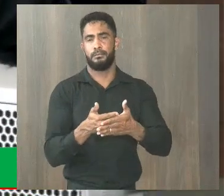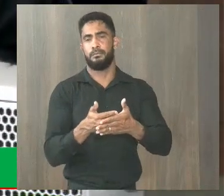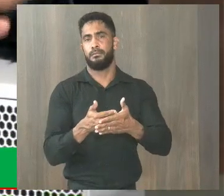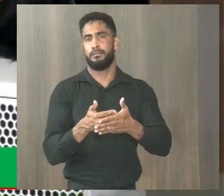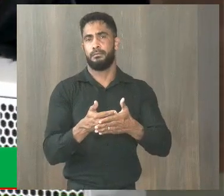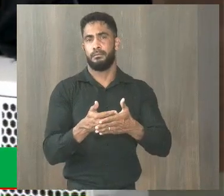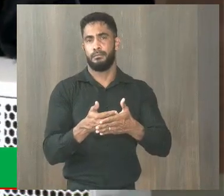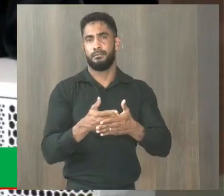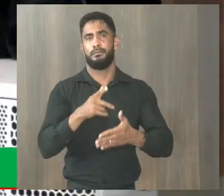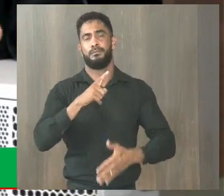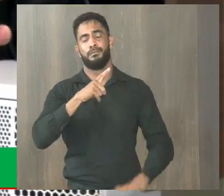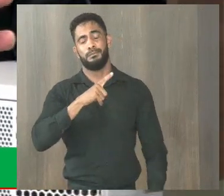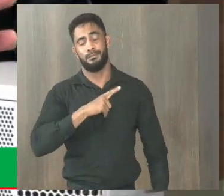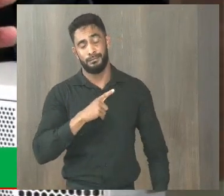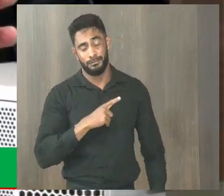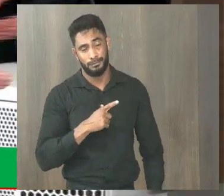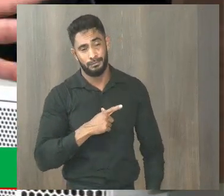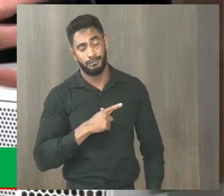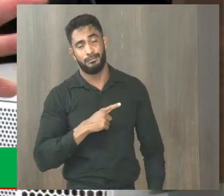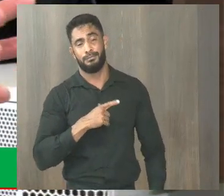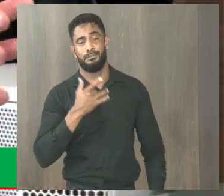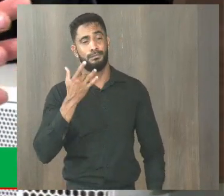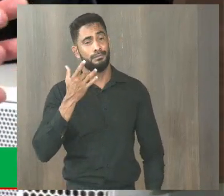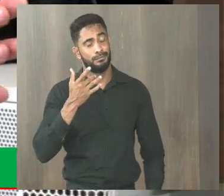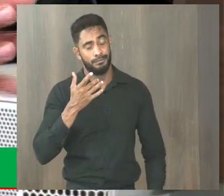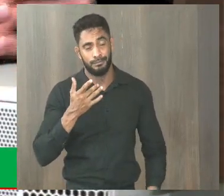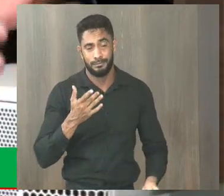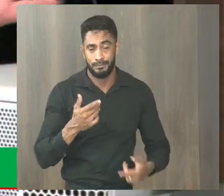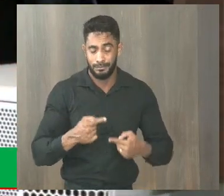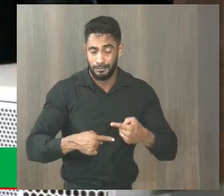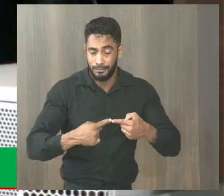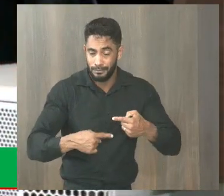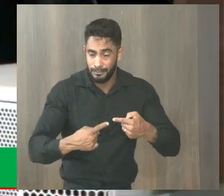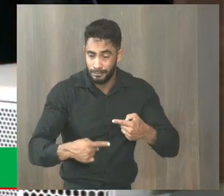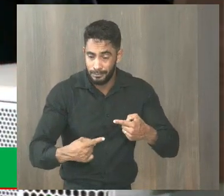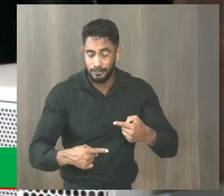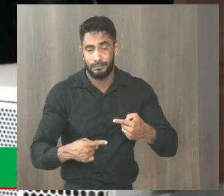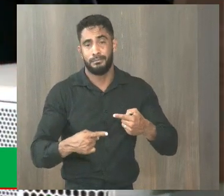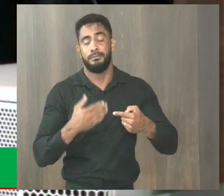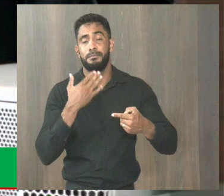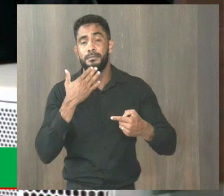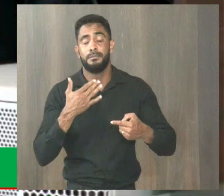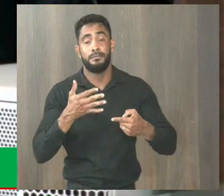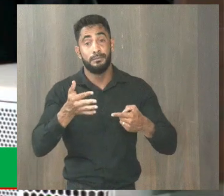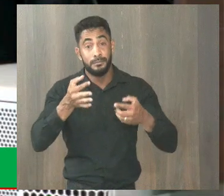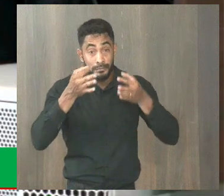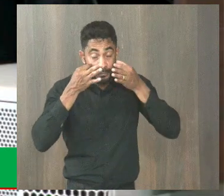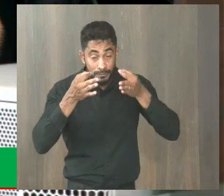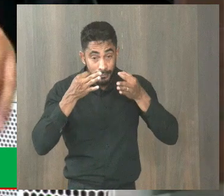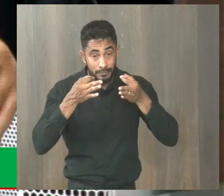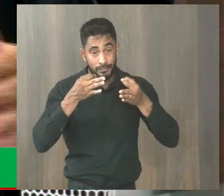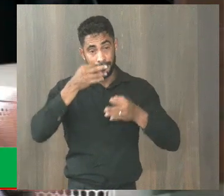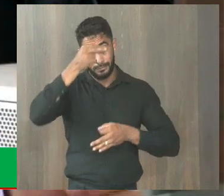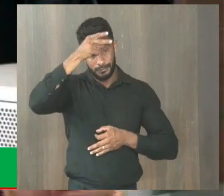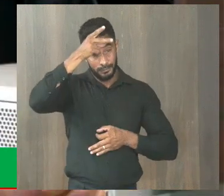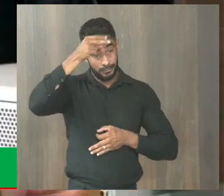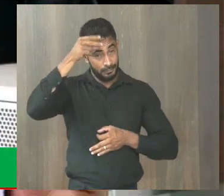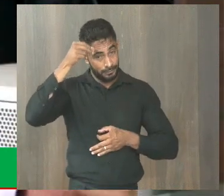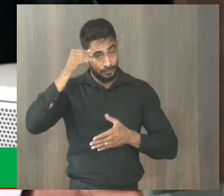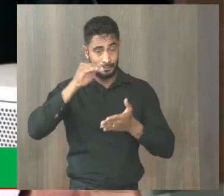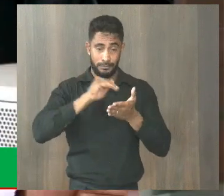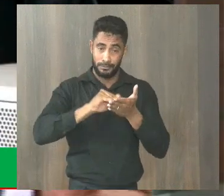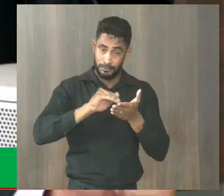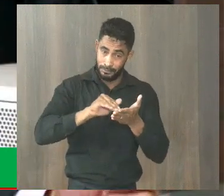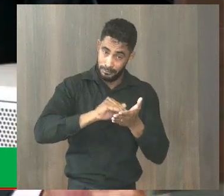está vindo rolando isso aí e não sai do lugar. Então eu vim pedir uma atenção especial aí do Poder Executivo, da Secretaria de Educação,